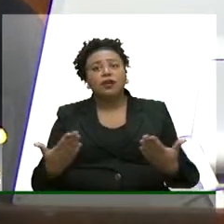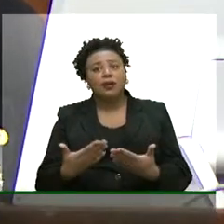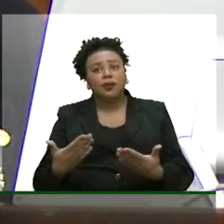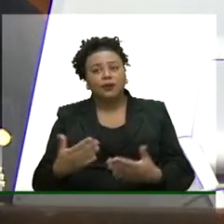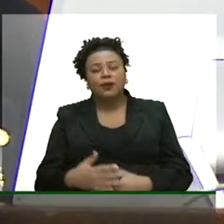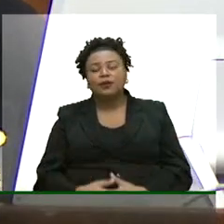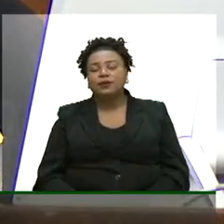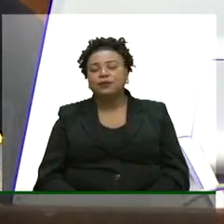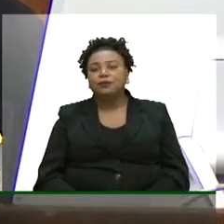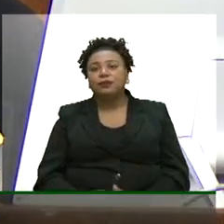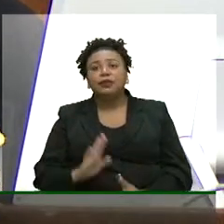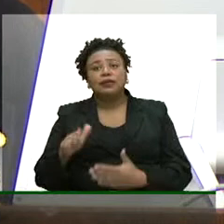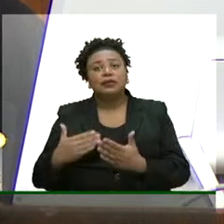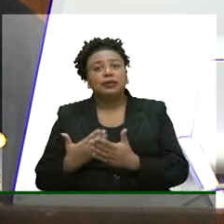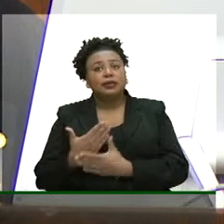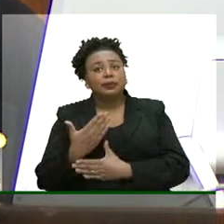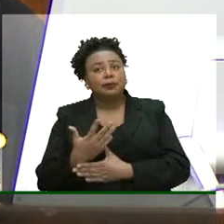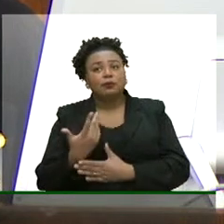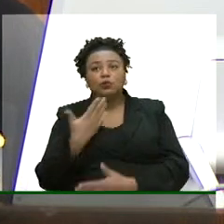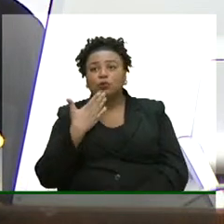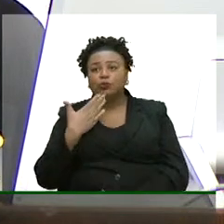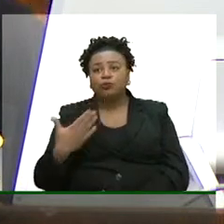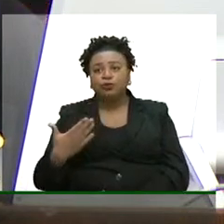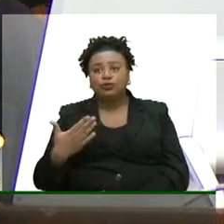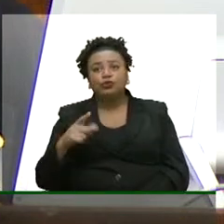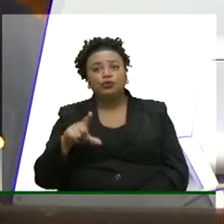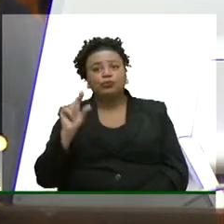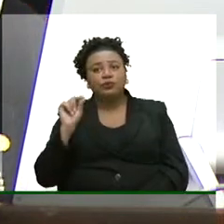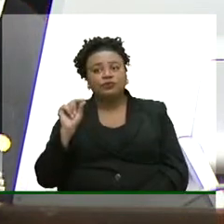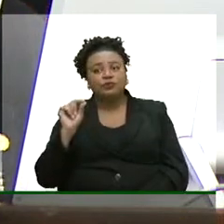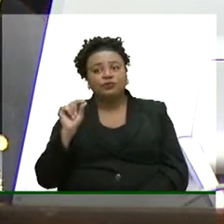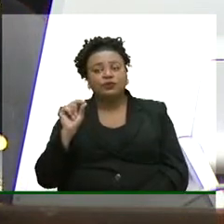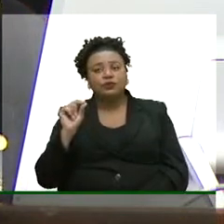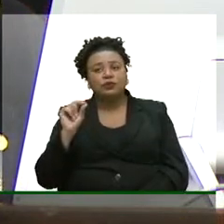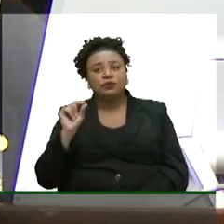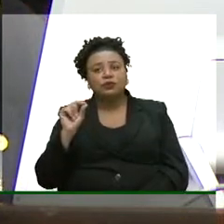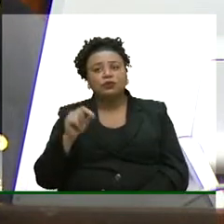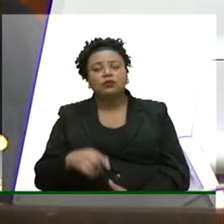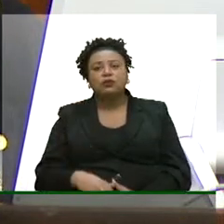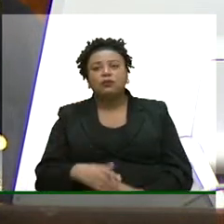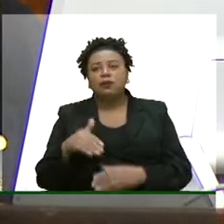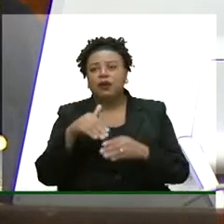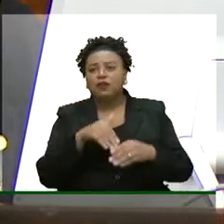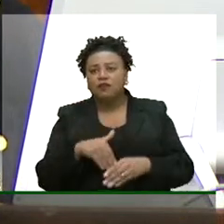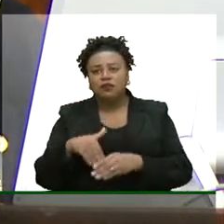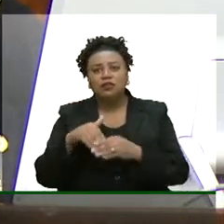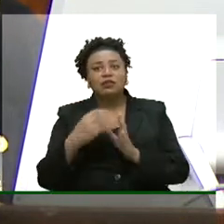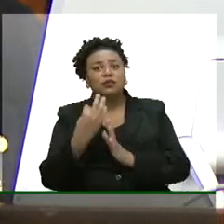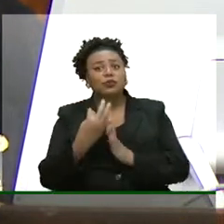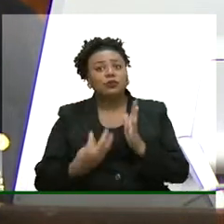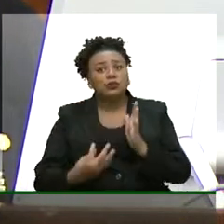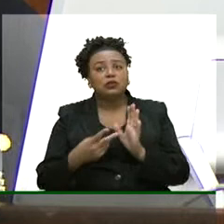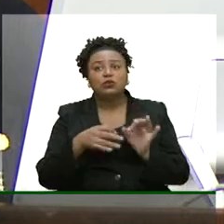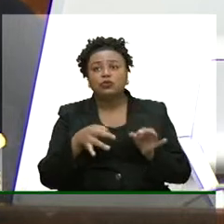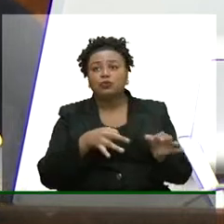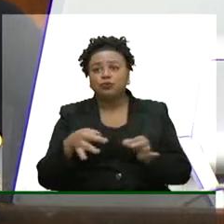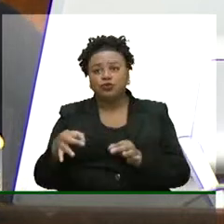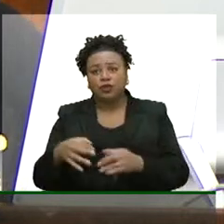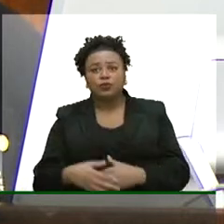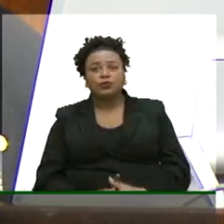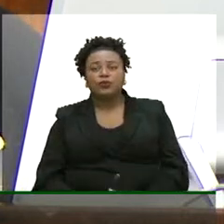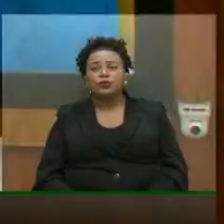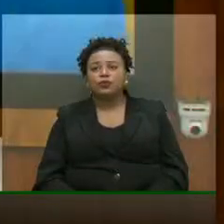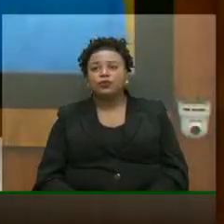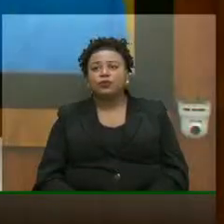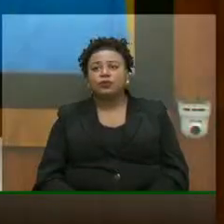então ao encaminhamento do requerimento de preferência para a votação do texto do projeto.